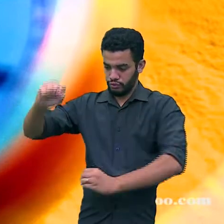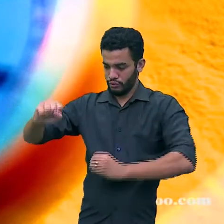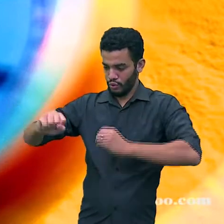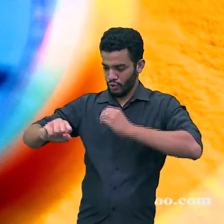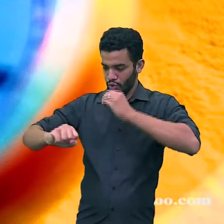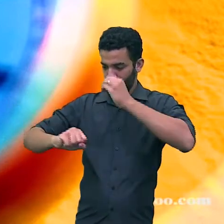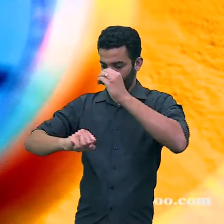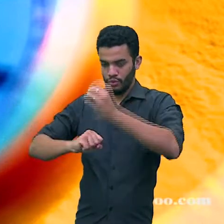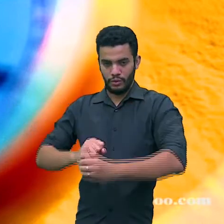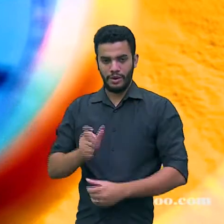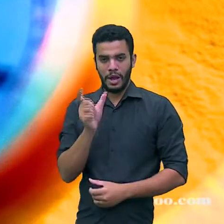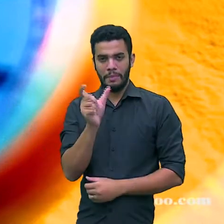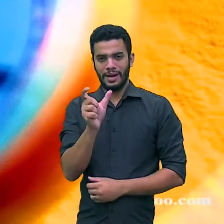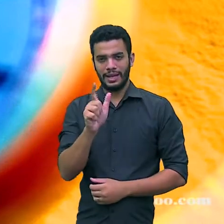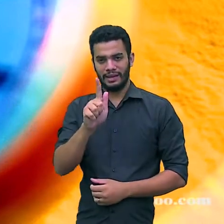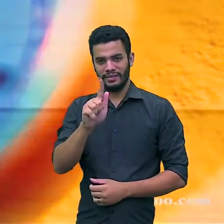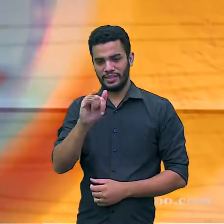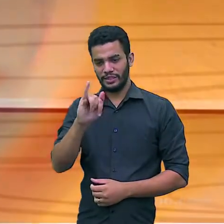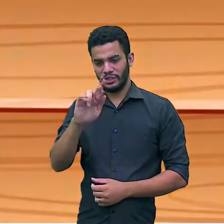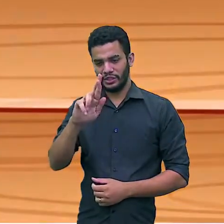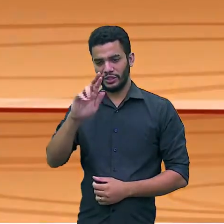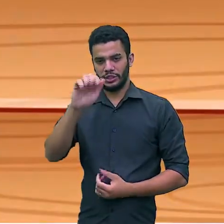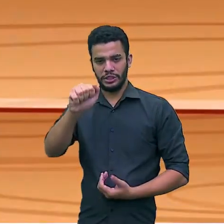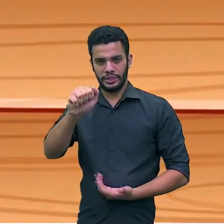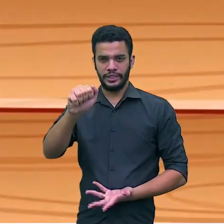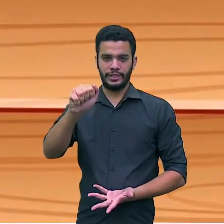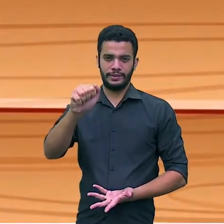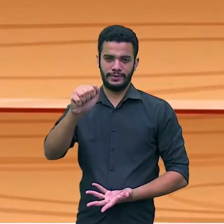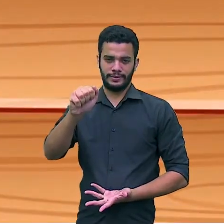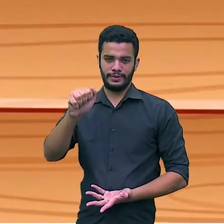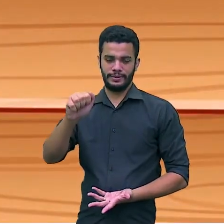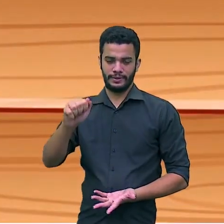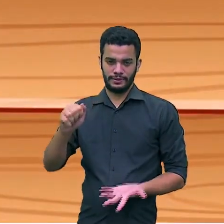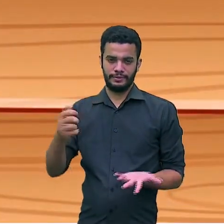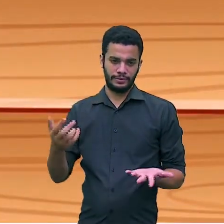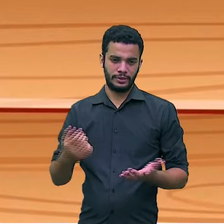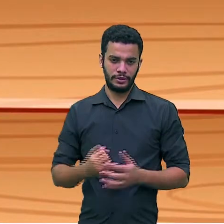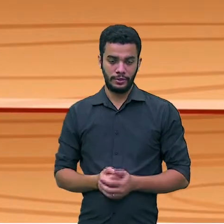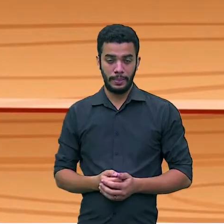no presente. Vamos aos exemplos para fixar melhor?